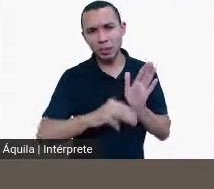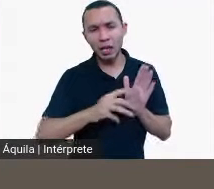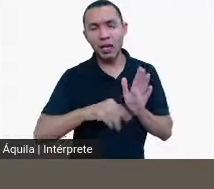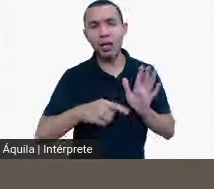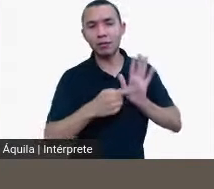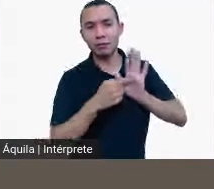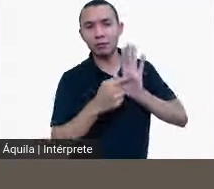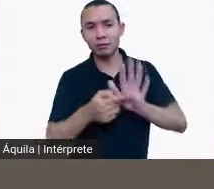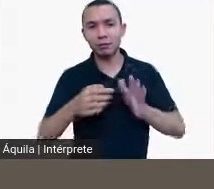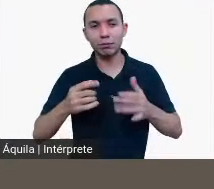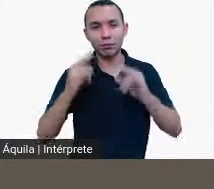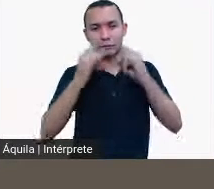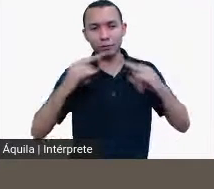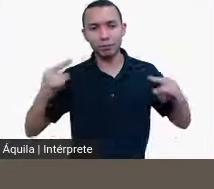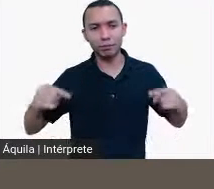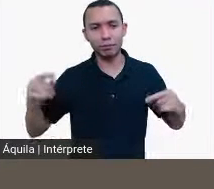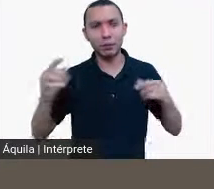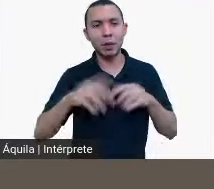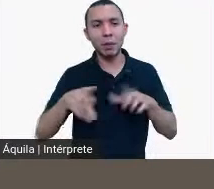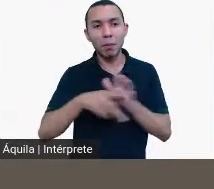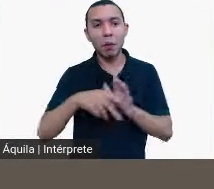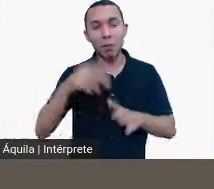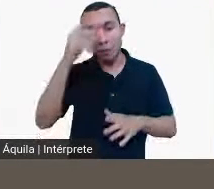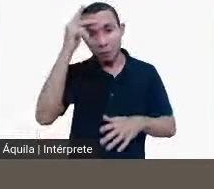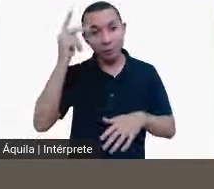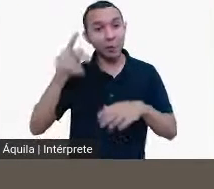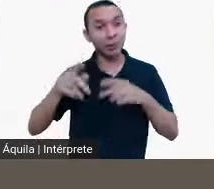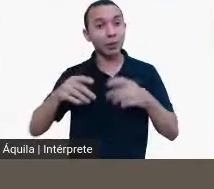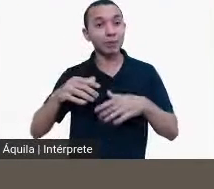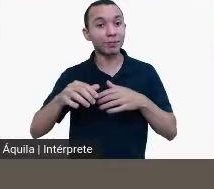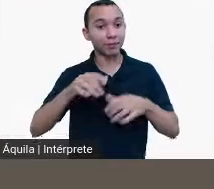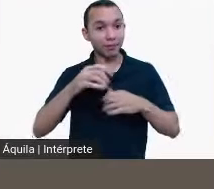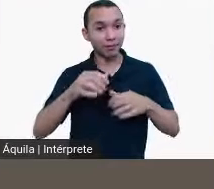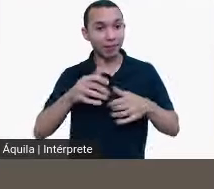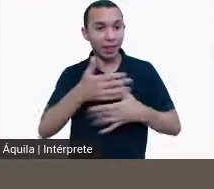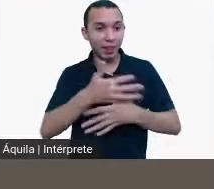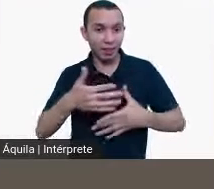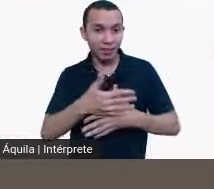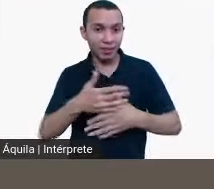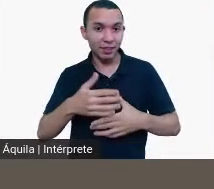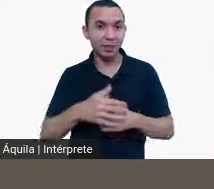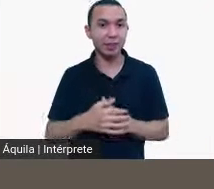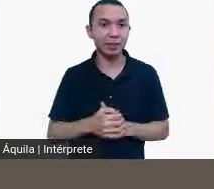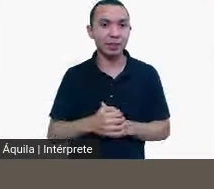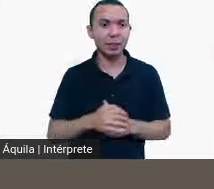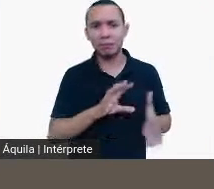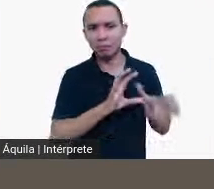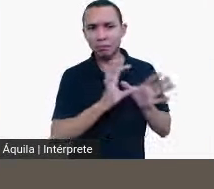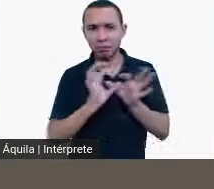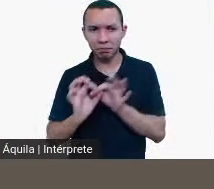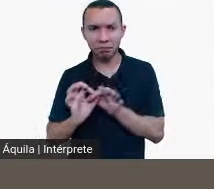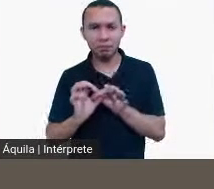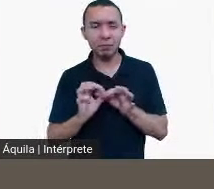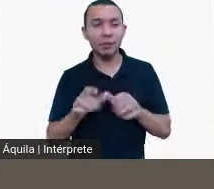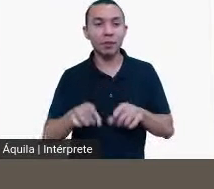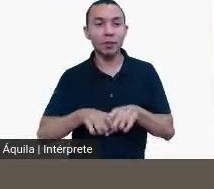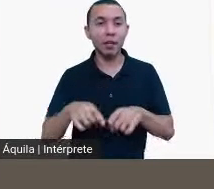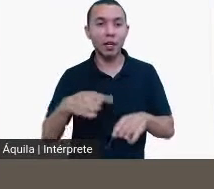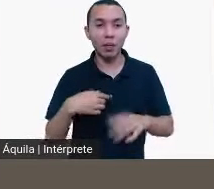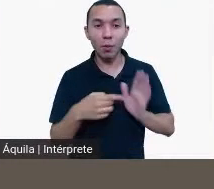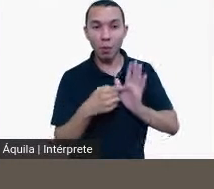origem especificamente urbana, como o music hall. Nesse sentido, e aí sim, eu